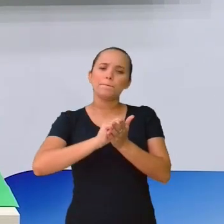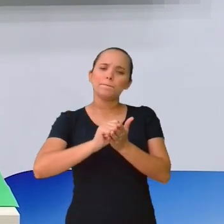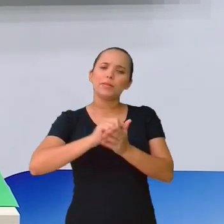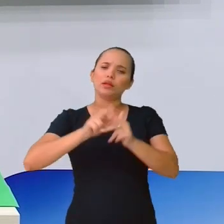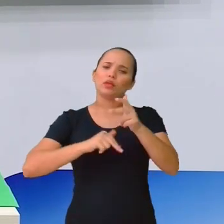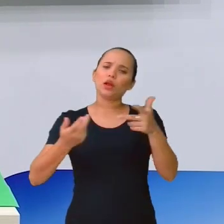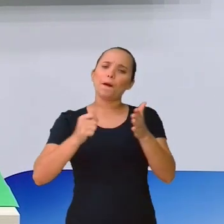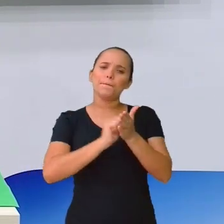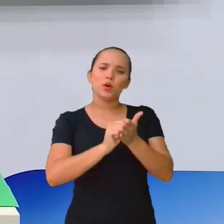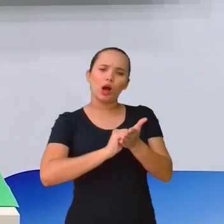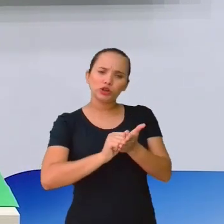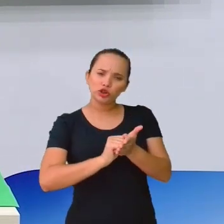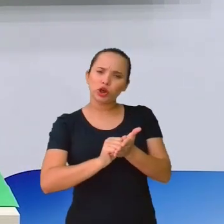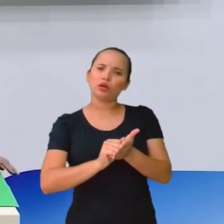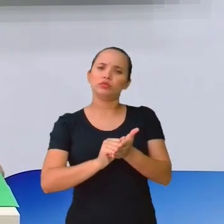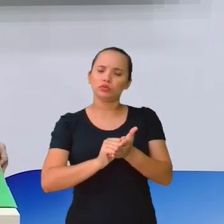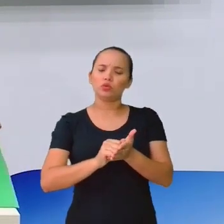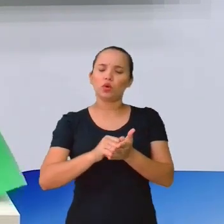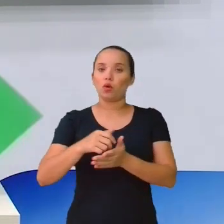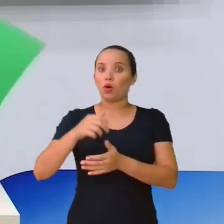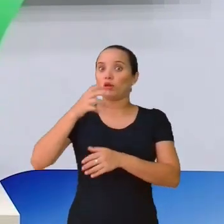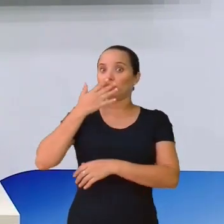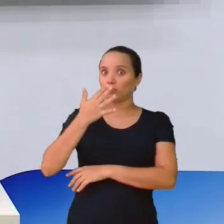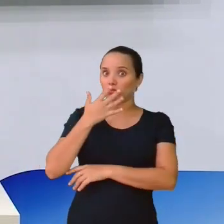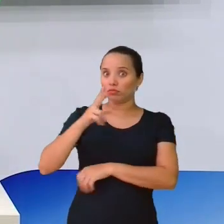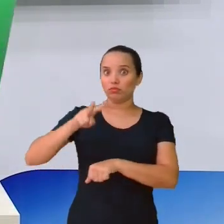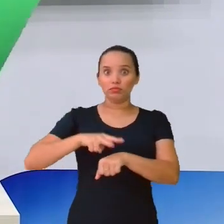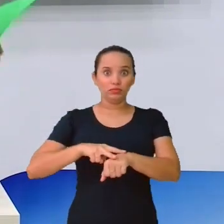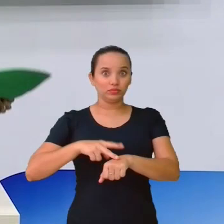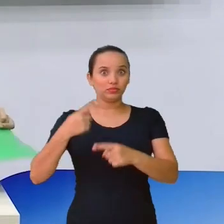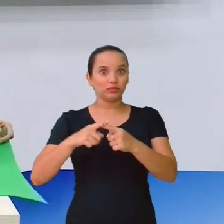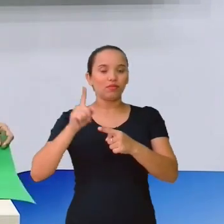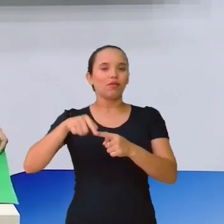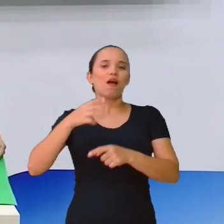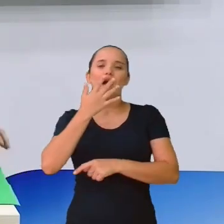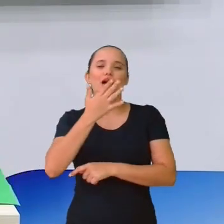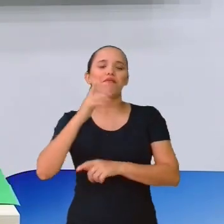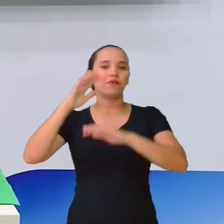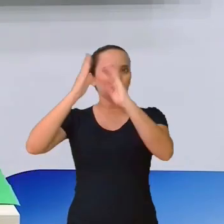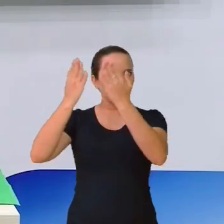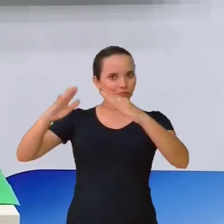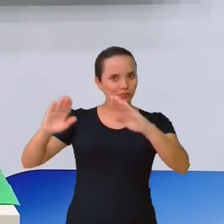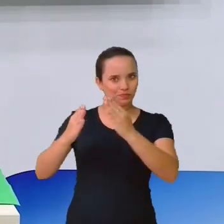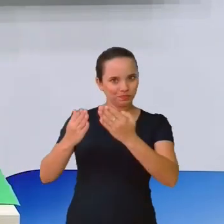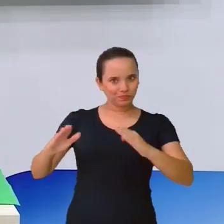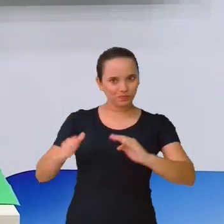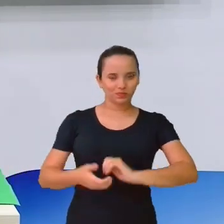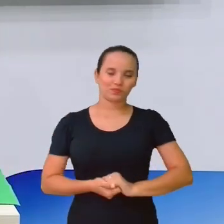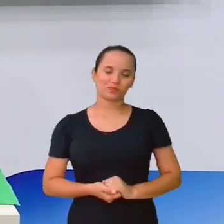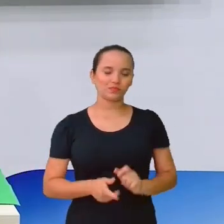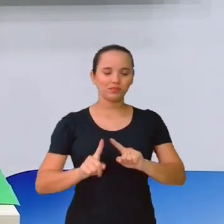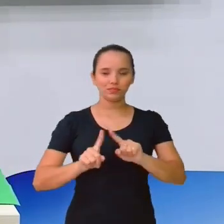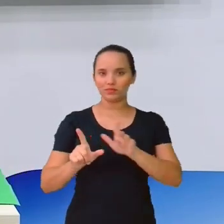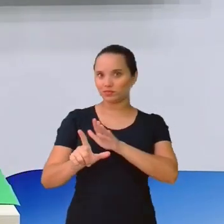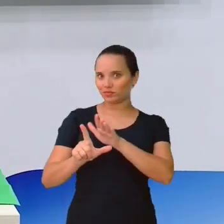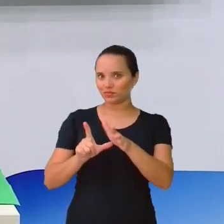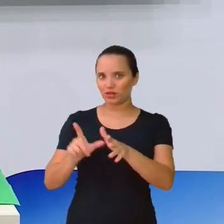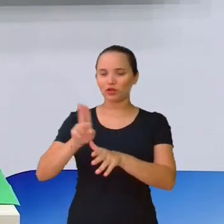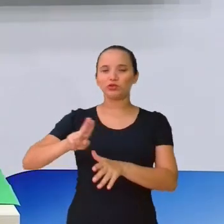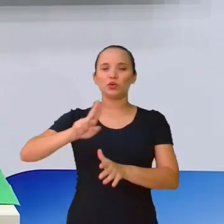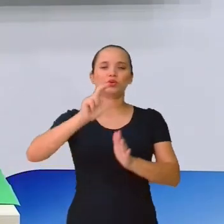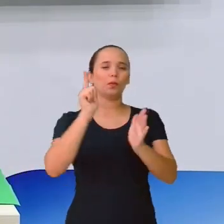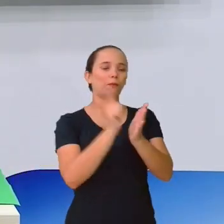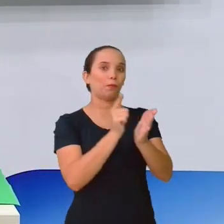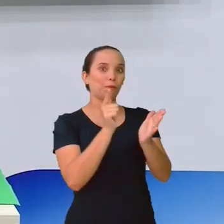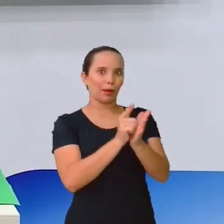cor verde, que é a cor da árvore, tá? Então, antes disso, eu fiz um desenho com papel normal mesmo